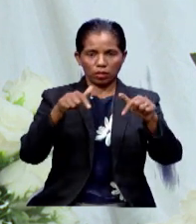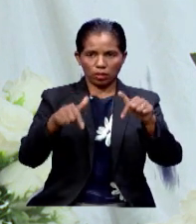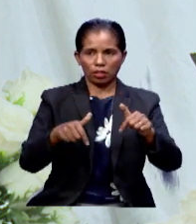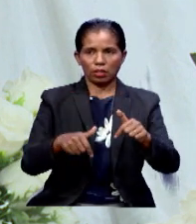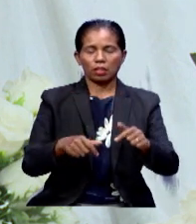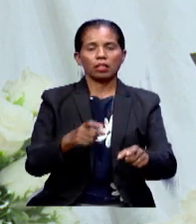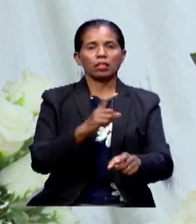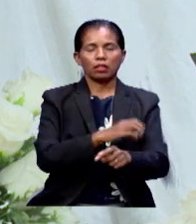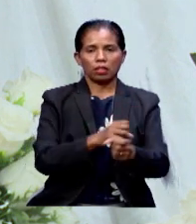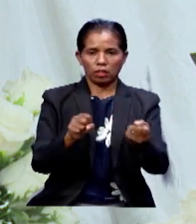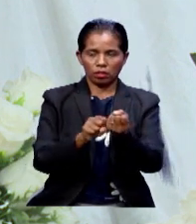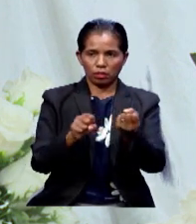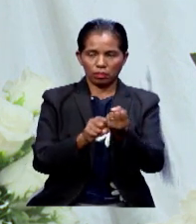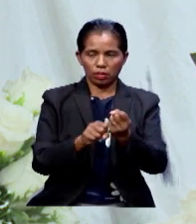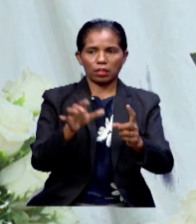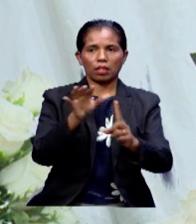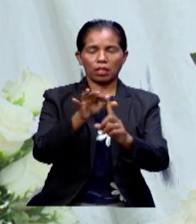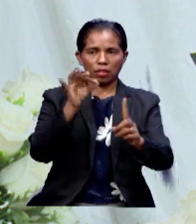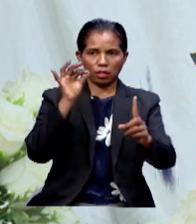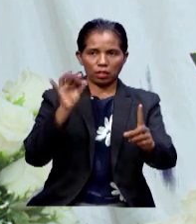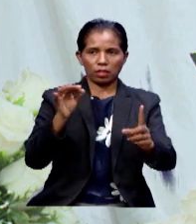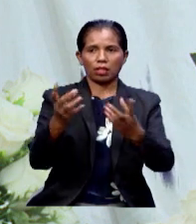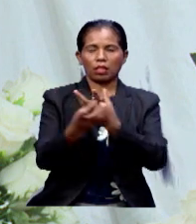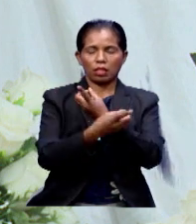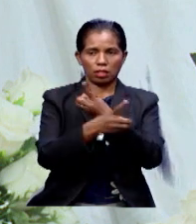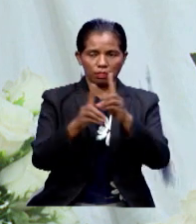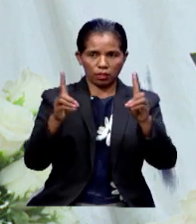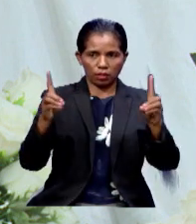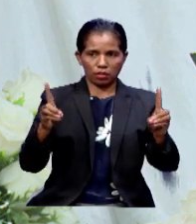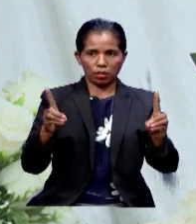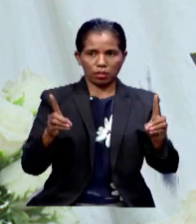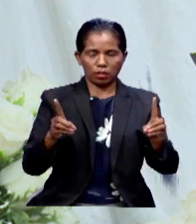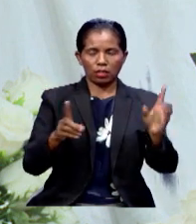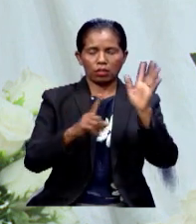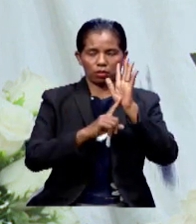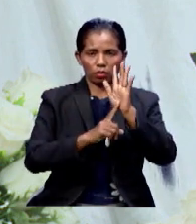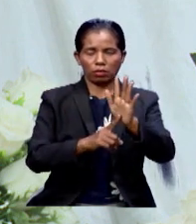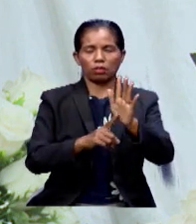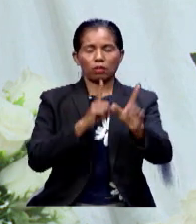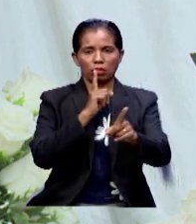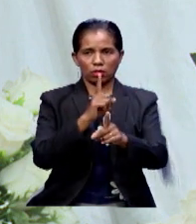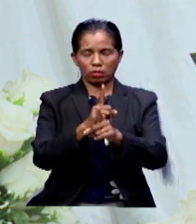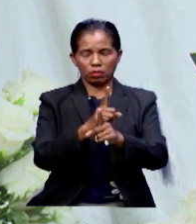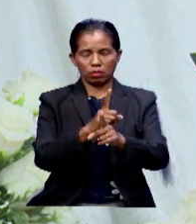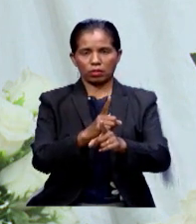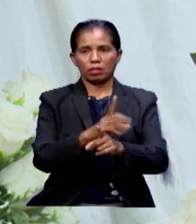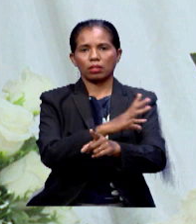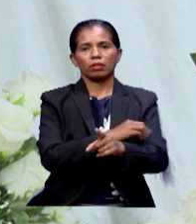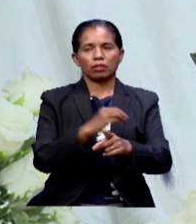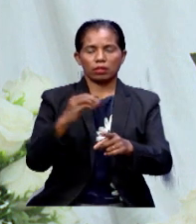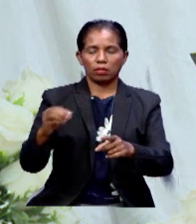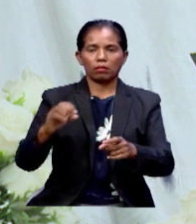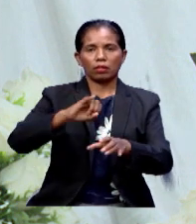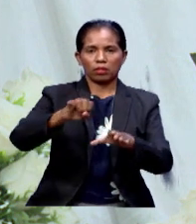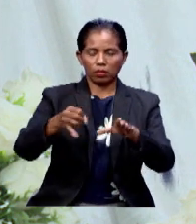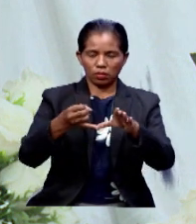sei kontribui ba elisau idane be demokrasia transparência, credible, nomos